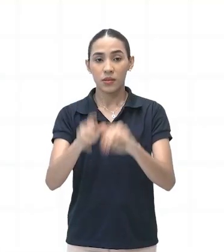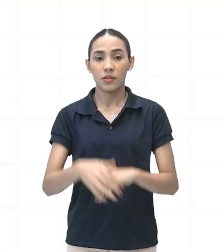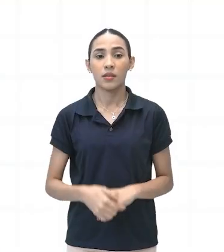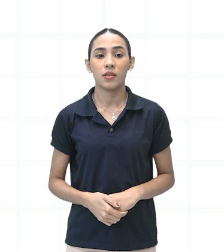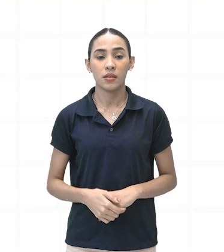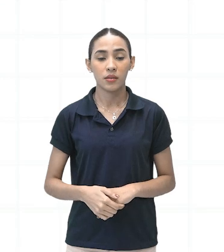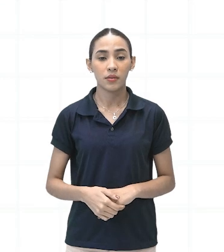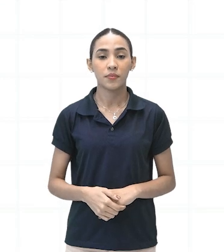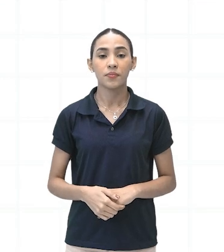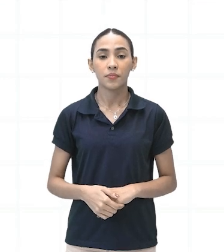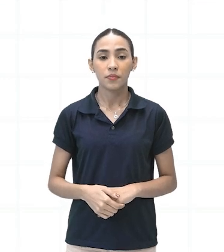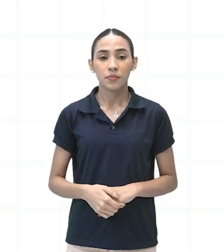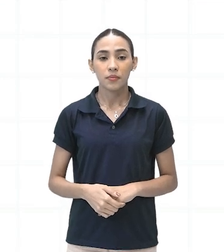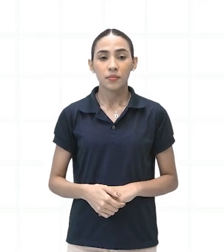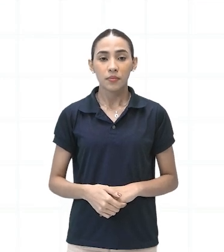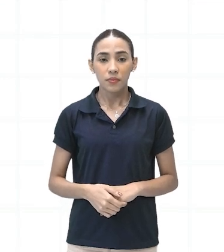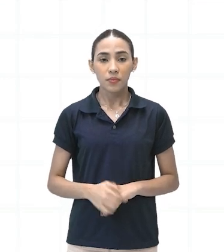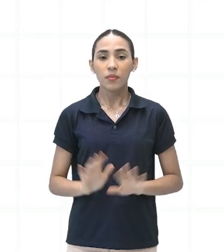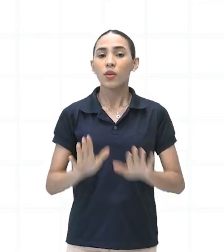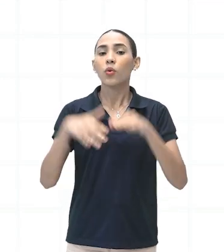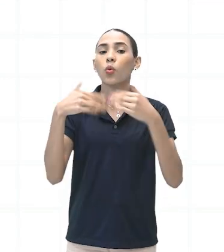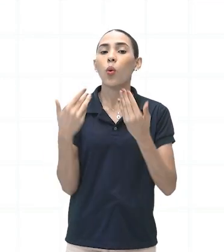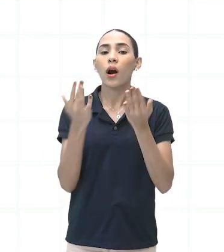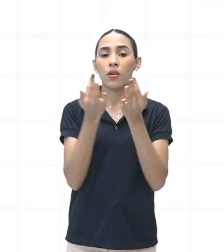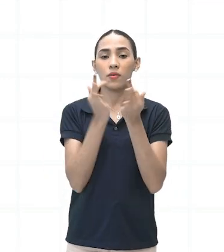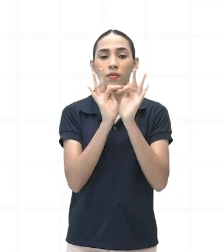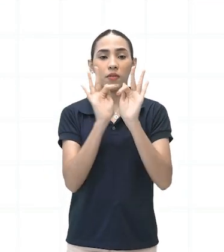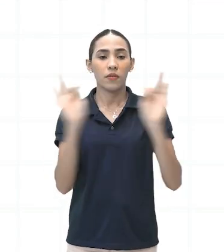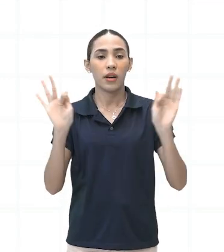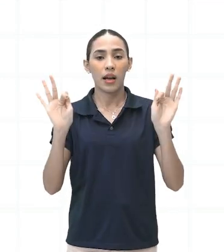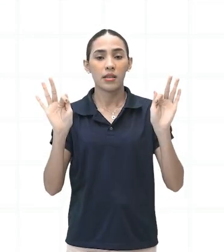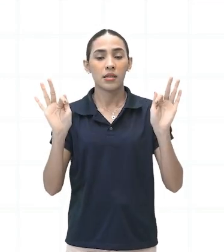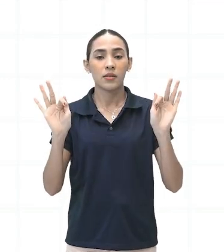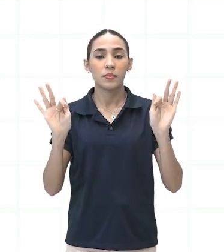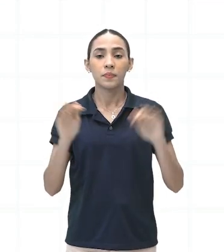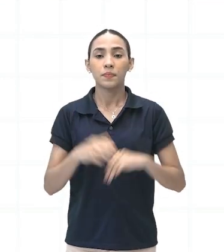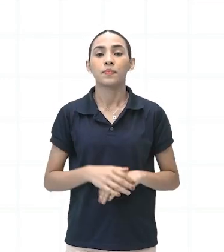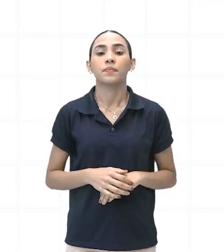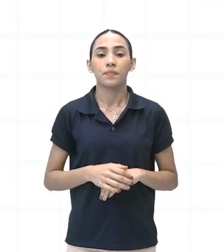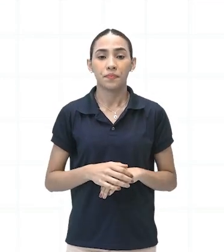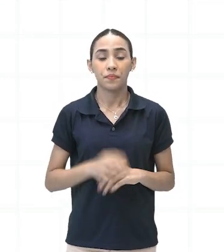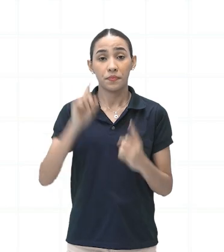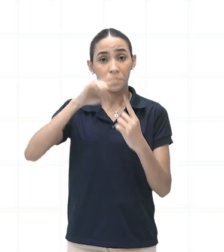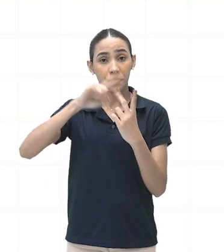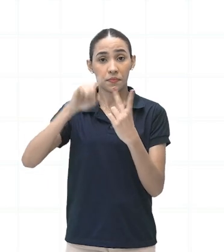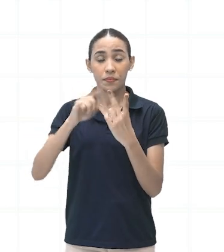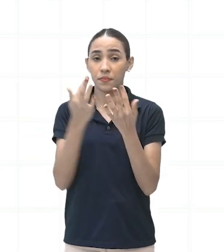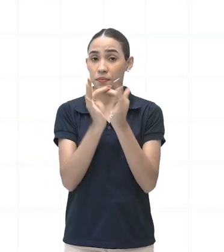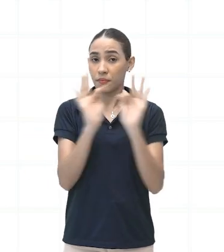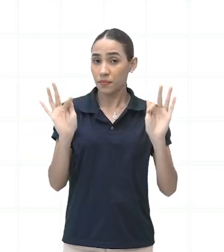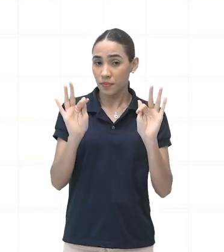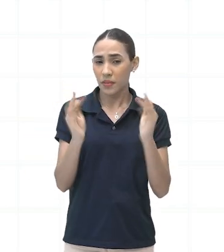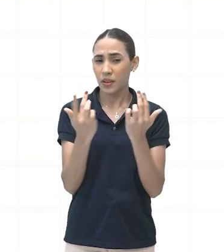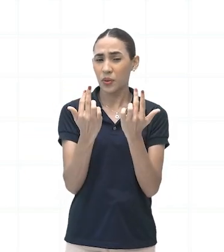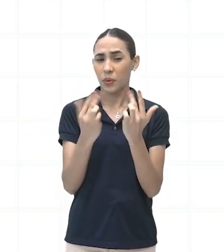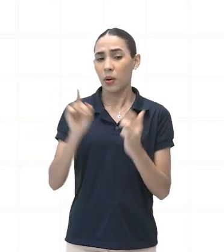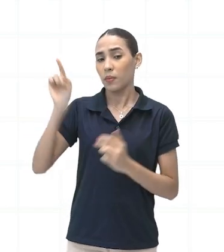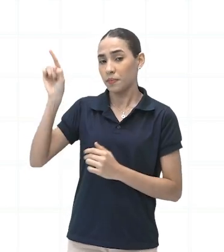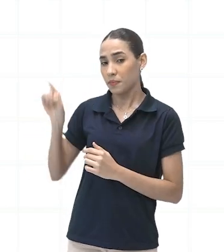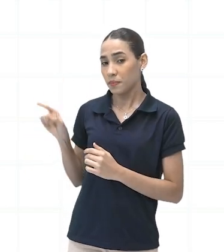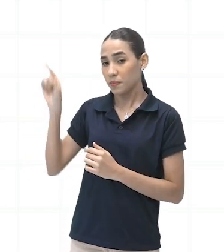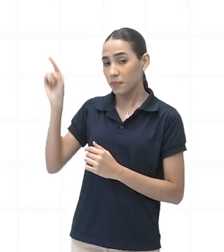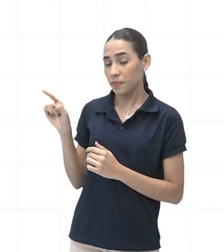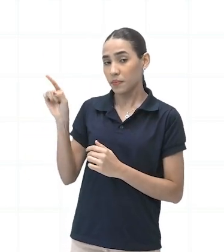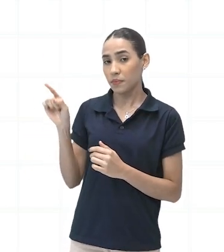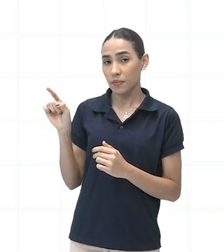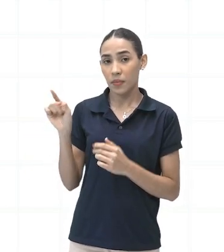vocês. Colocando aí, qual das duas partes, ou seja, das duas sentenças, observem que é a mesma sentença que